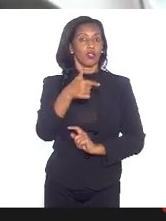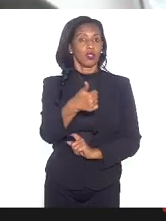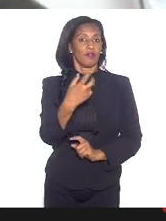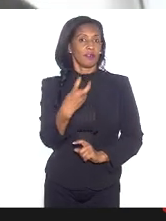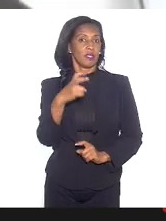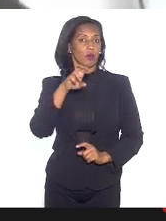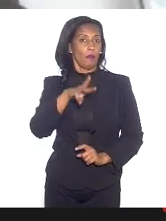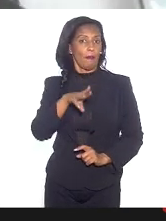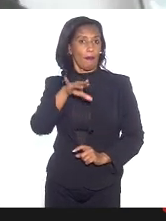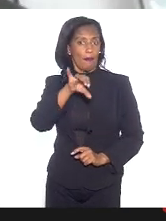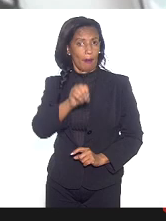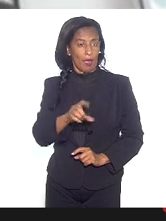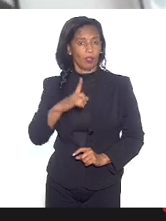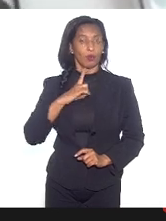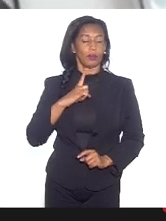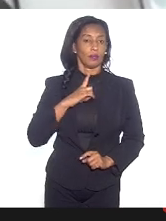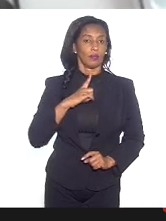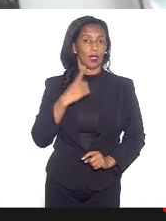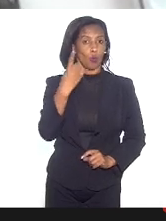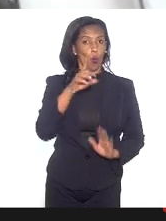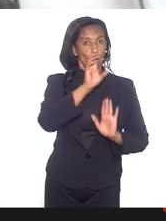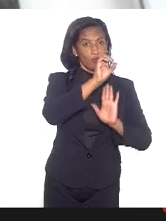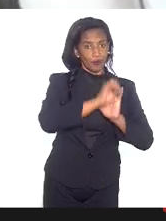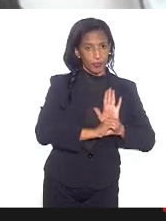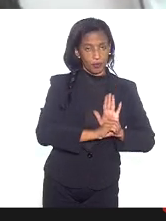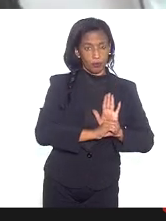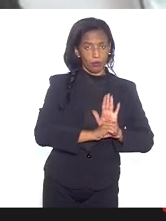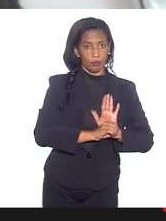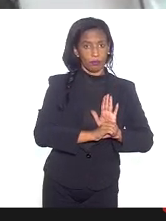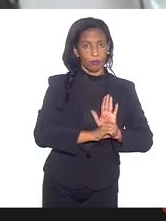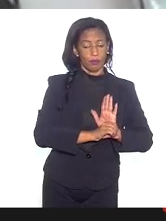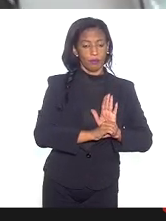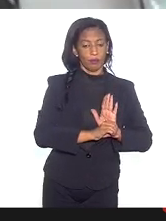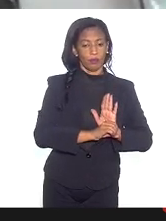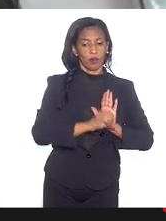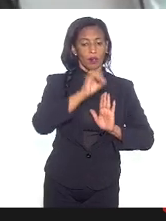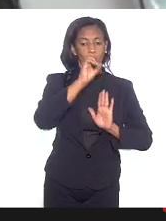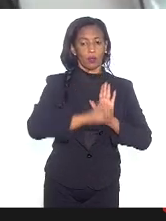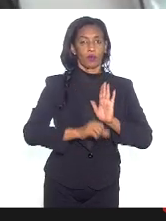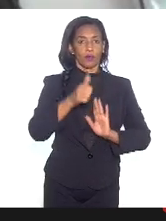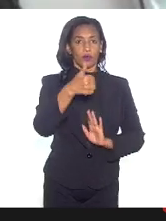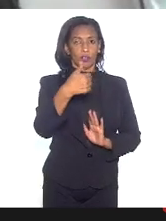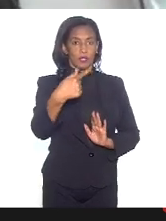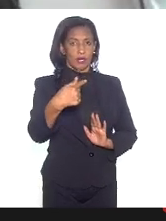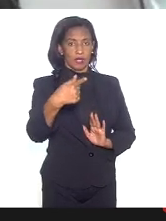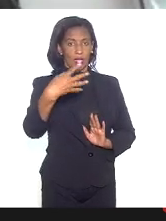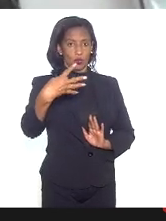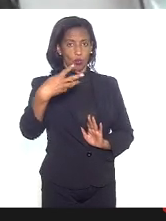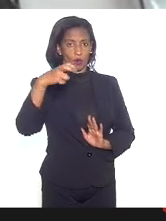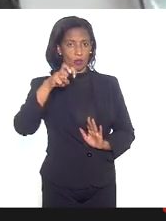de maio, tem um ofício, o ofício